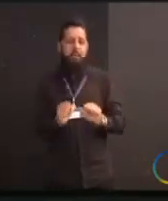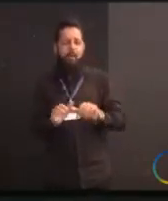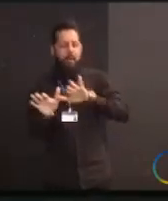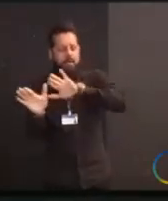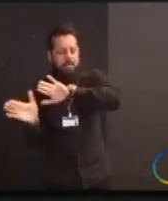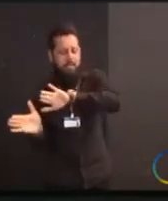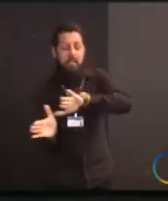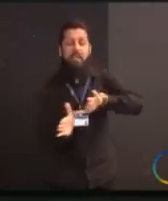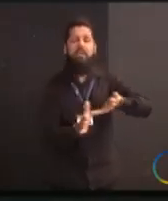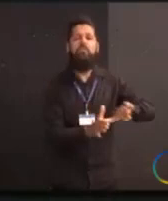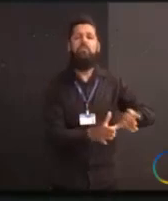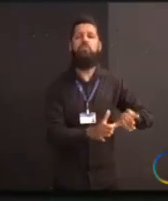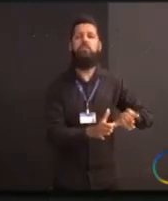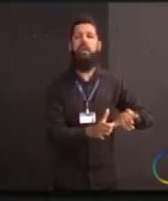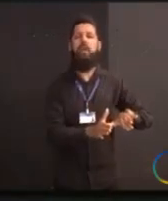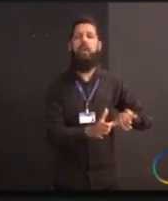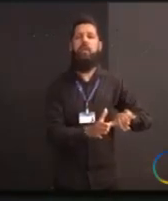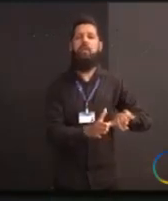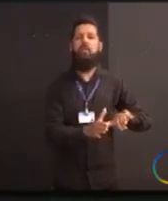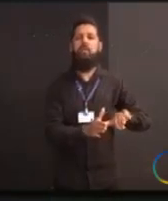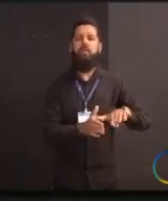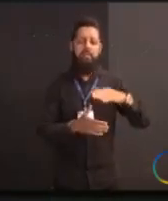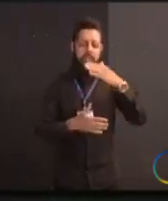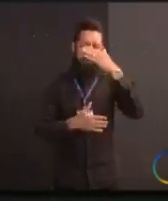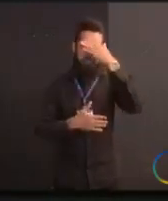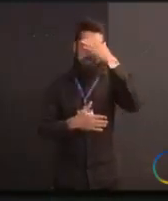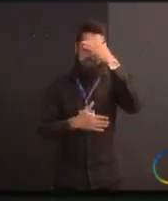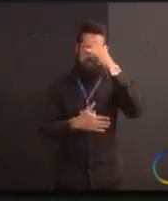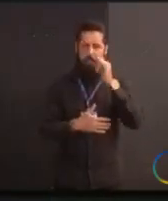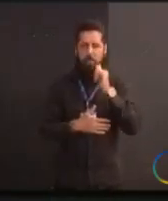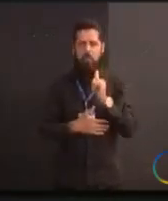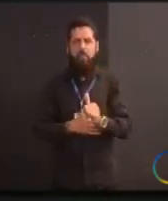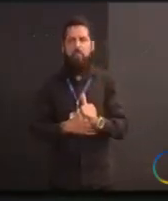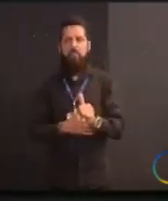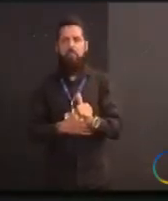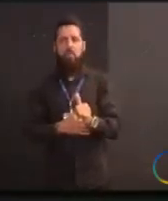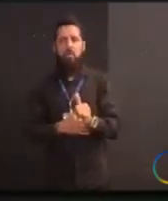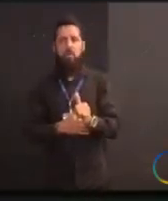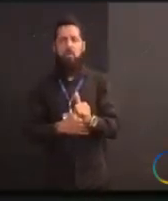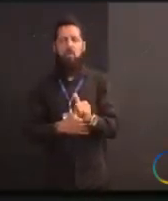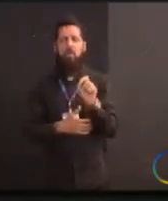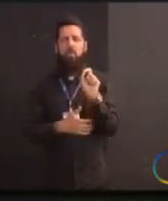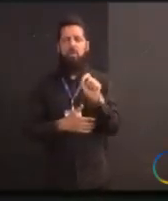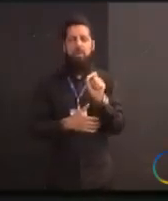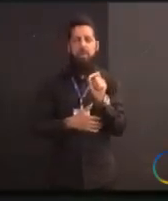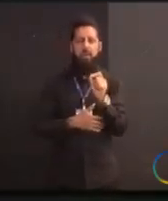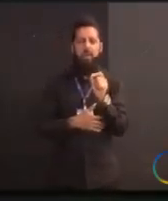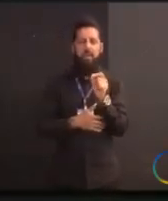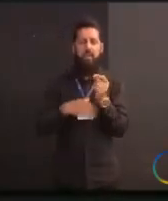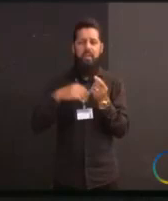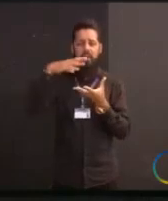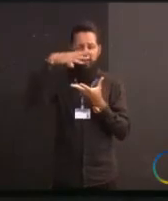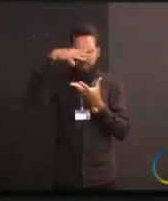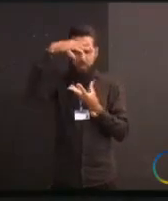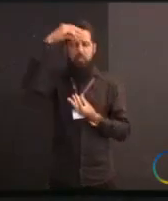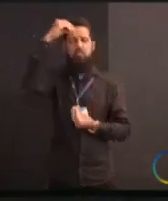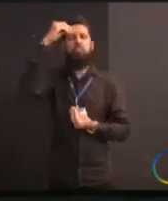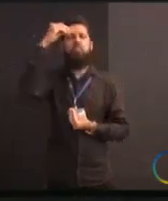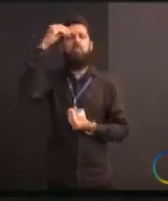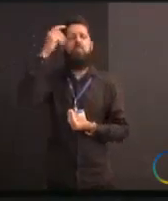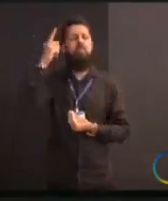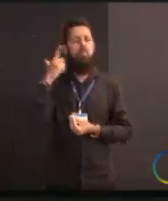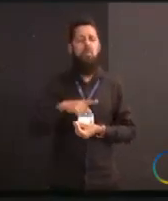Chico nos disse que nós espíritas estamos conseguindo um prodígio único: sermos